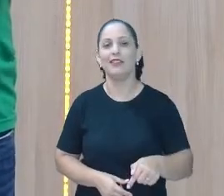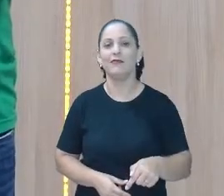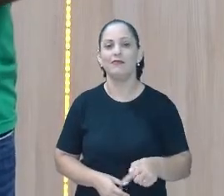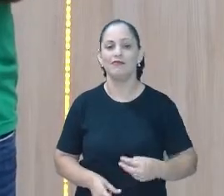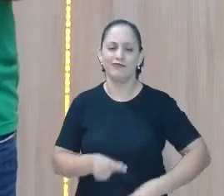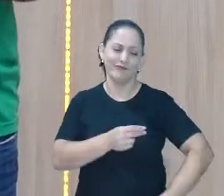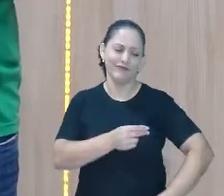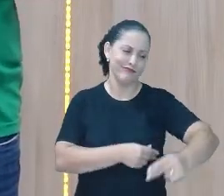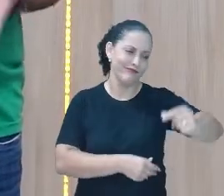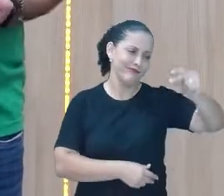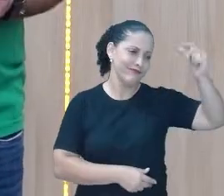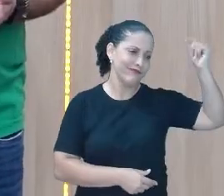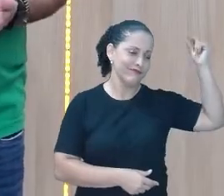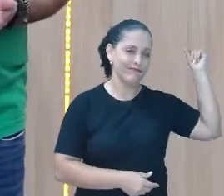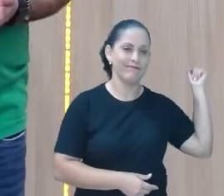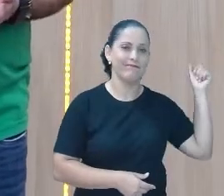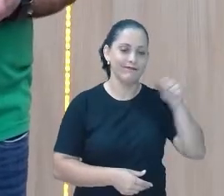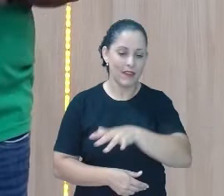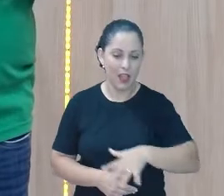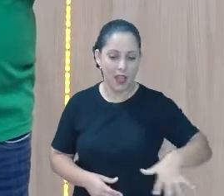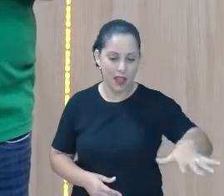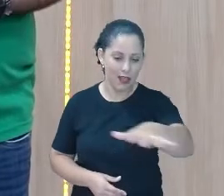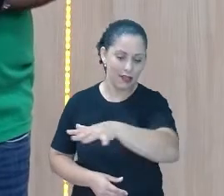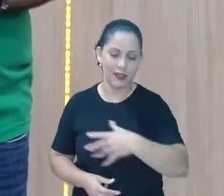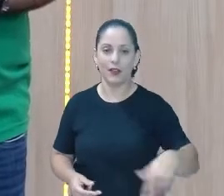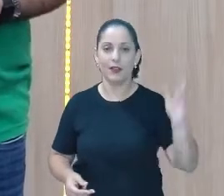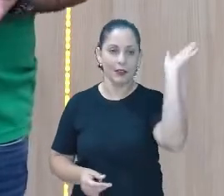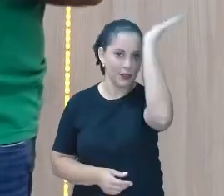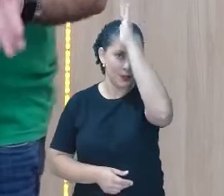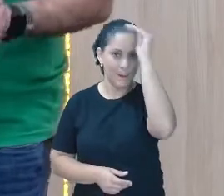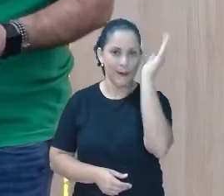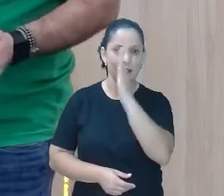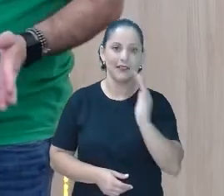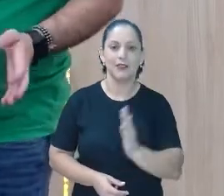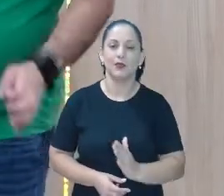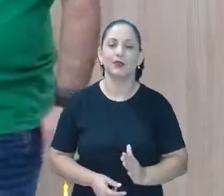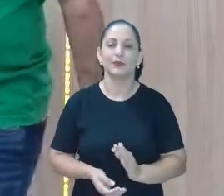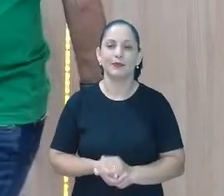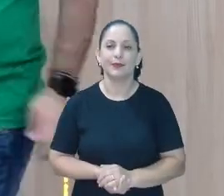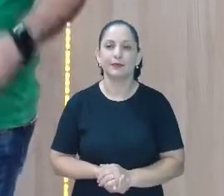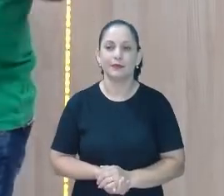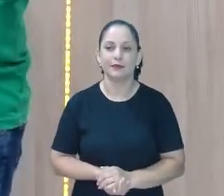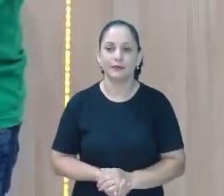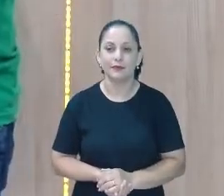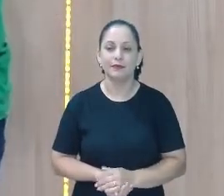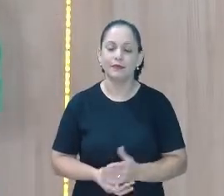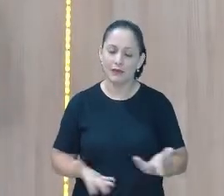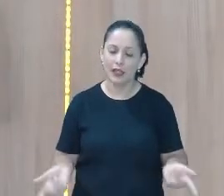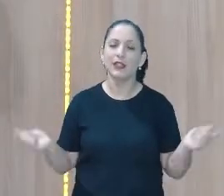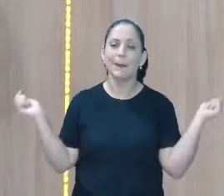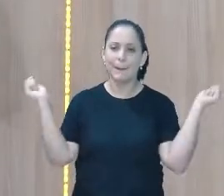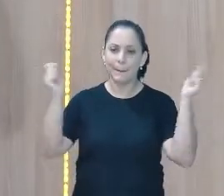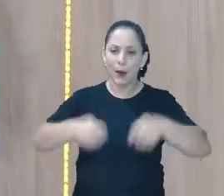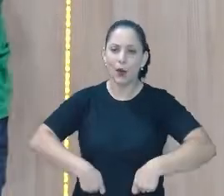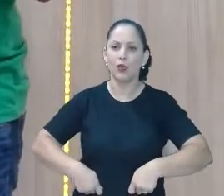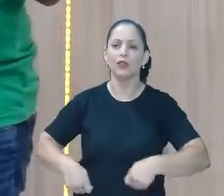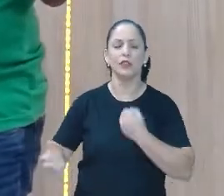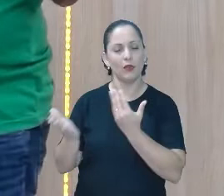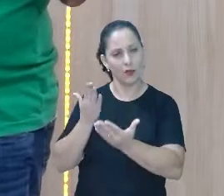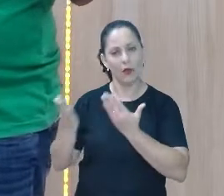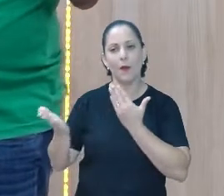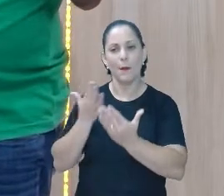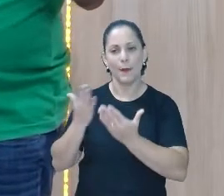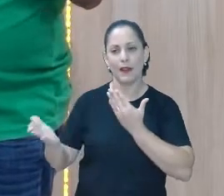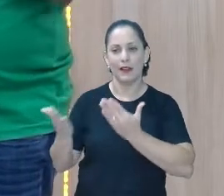durante muito tempo no nosso território, no nosso território brasileiro. Então, a gente pode fazer essas